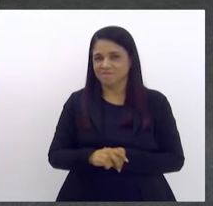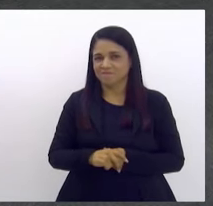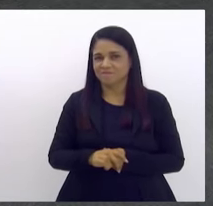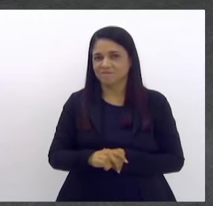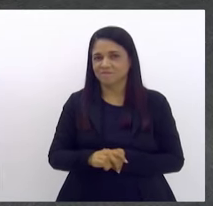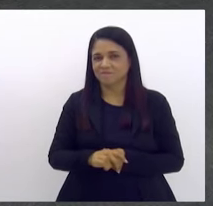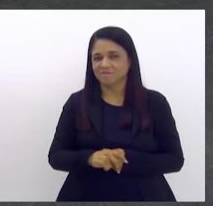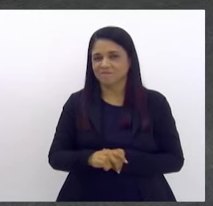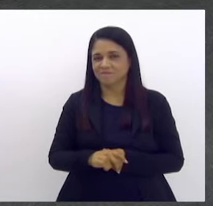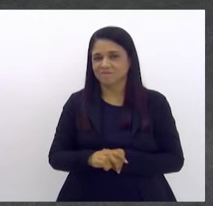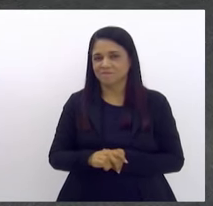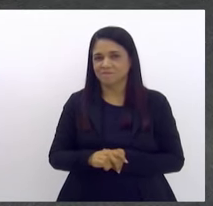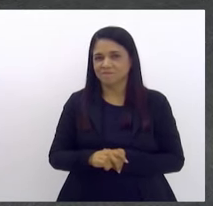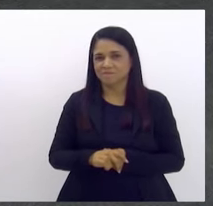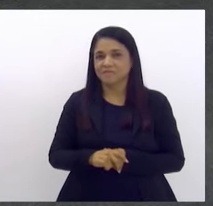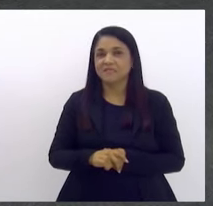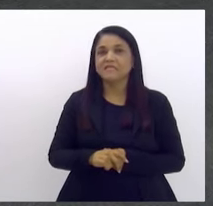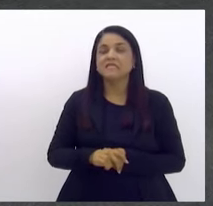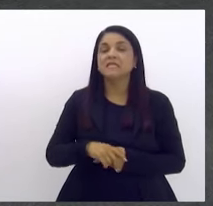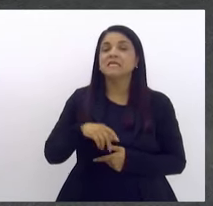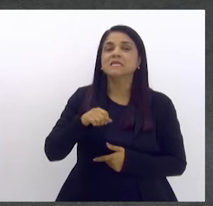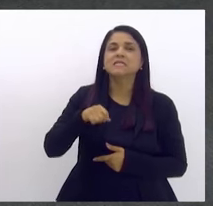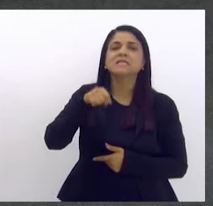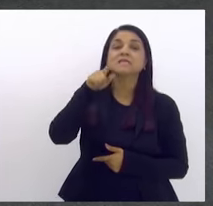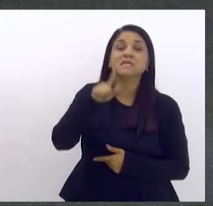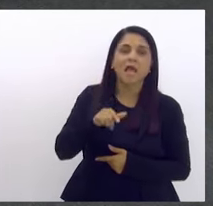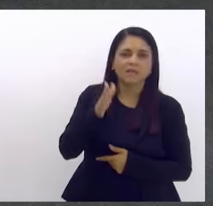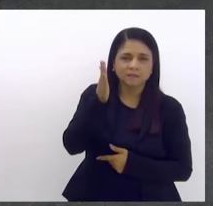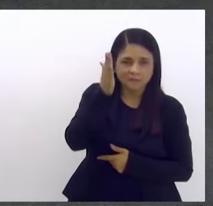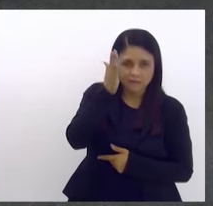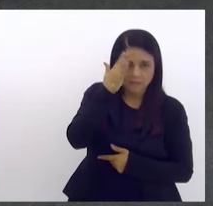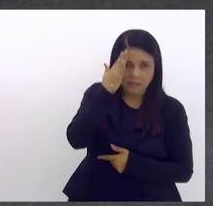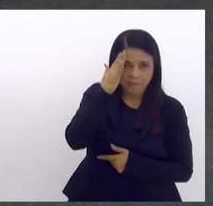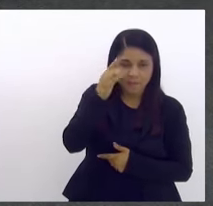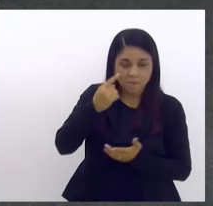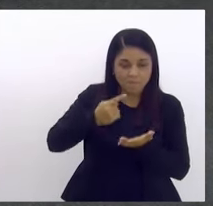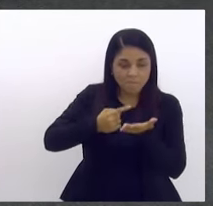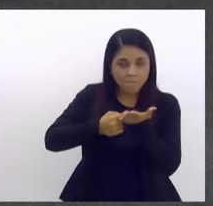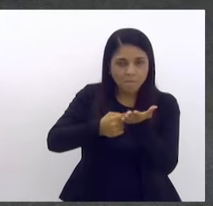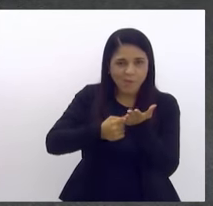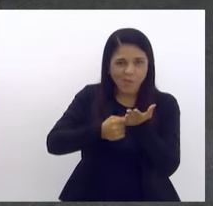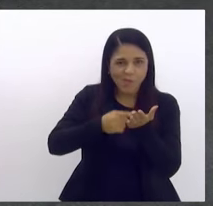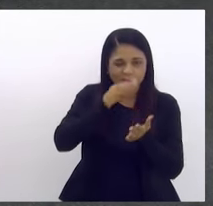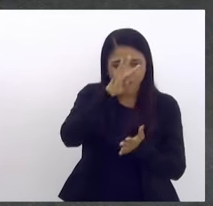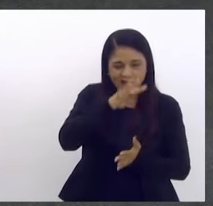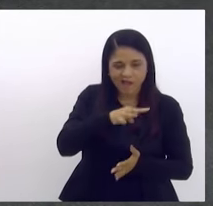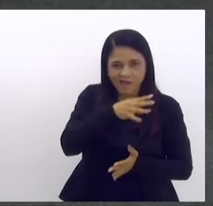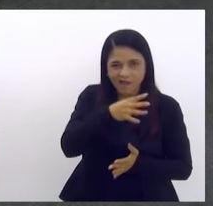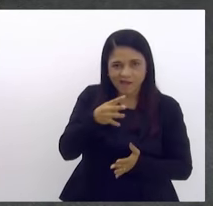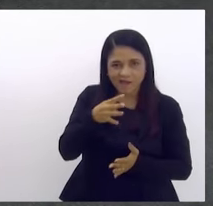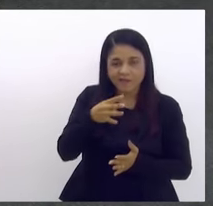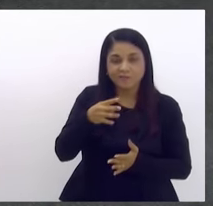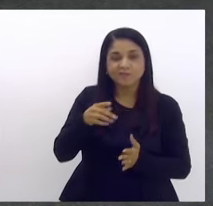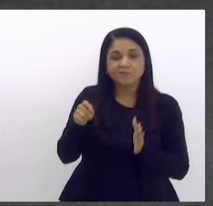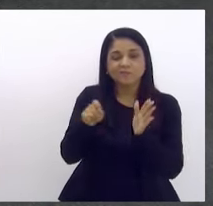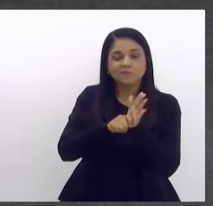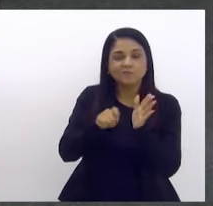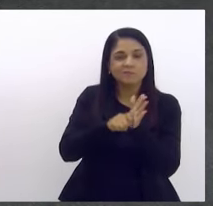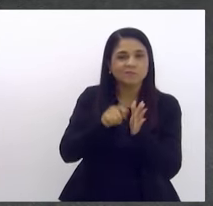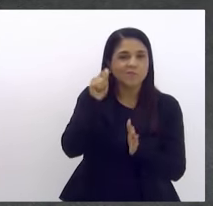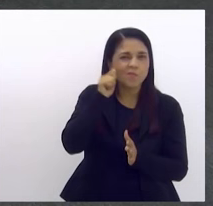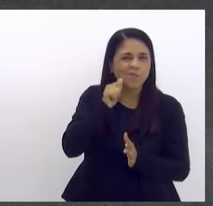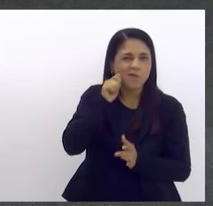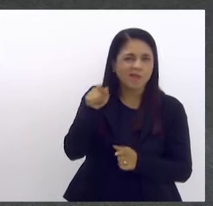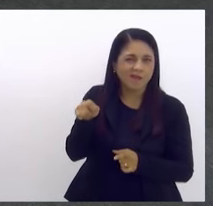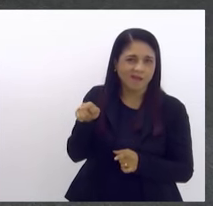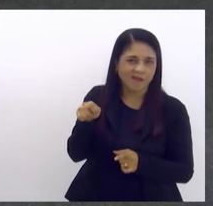sabe quem marcou a agenda com a traficante no Ministério da Justiça,